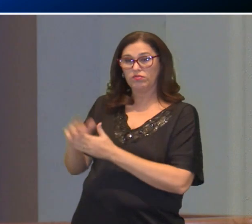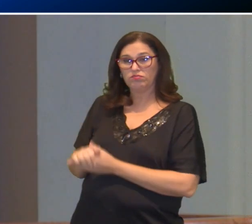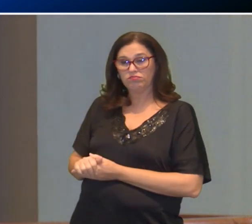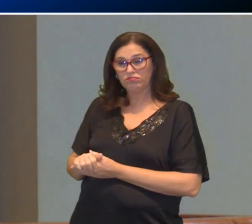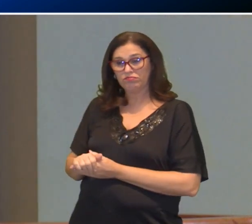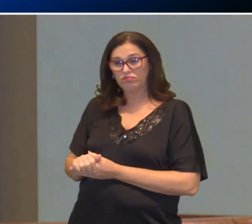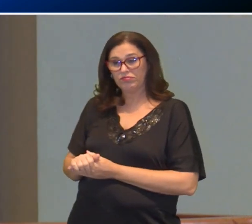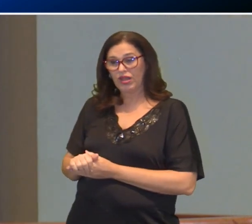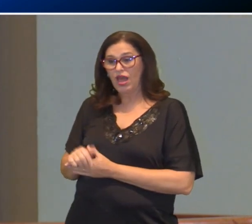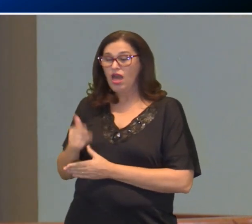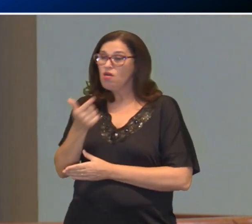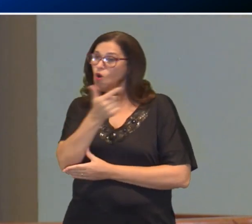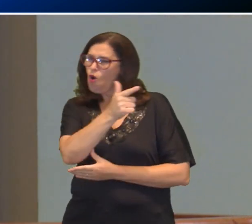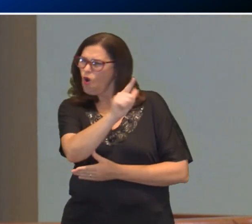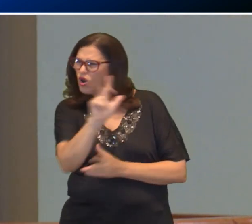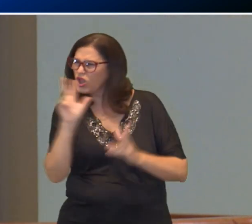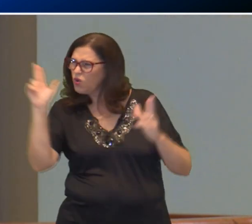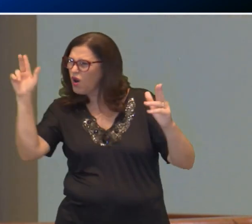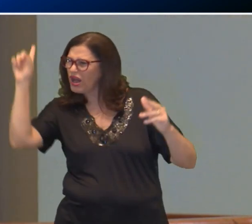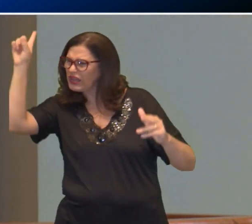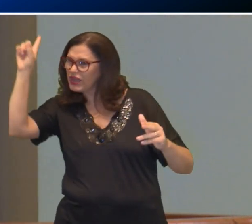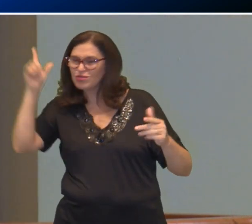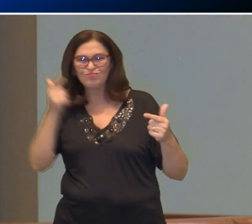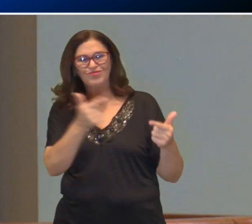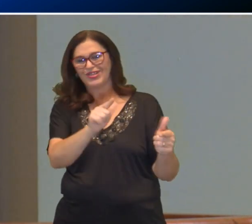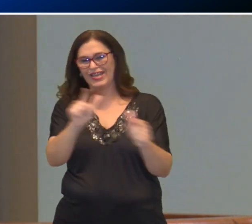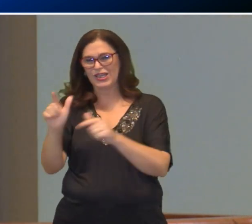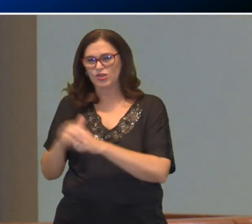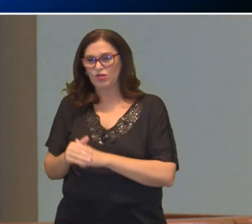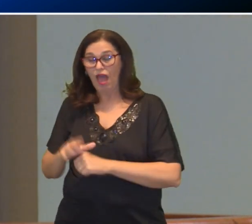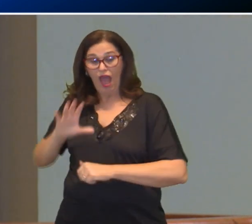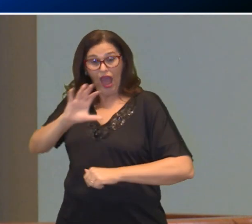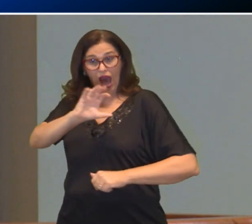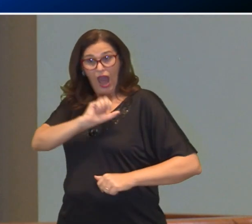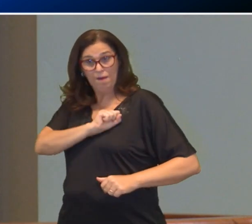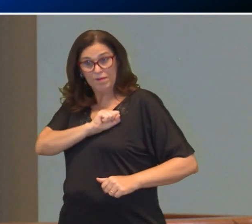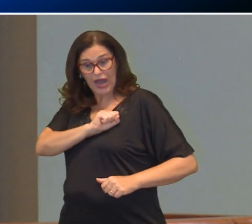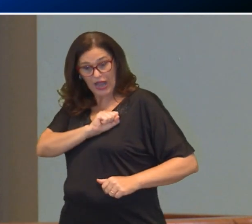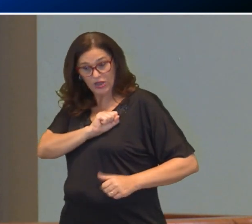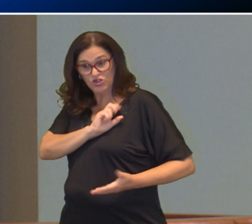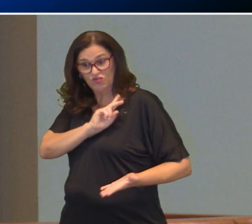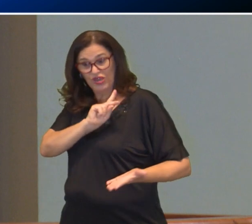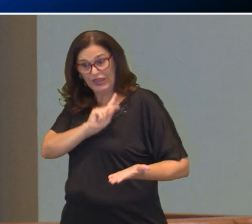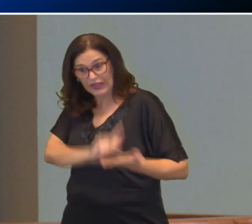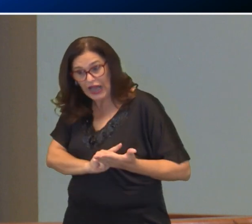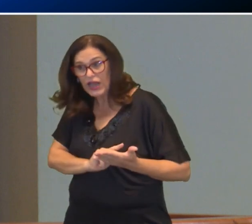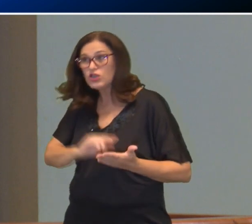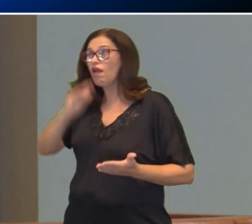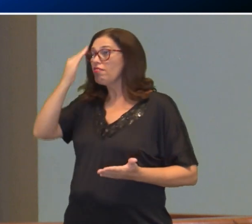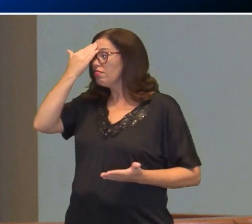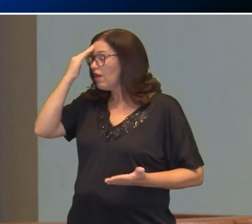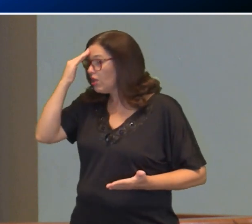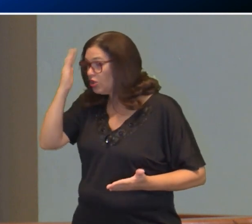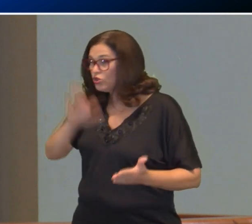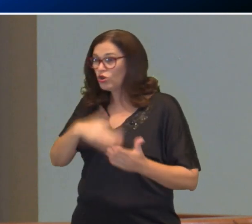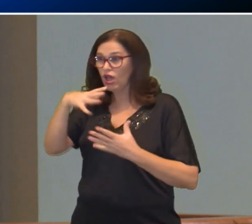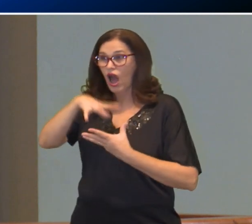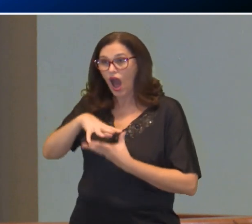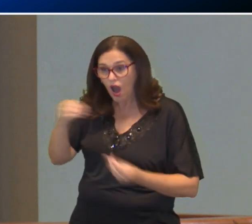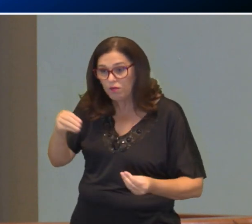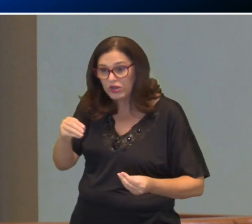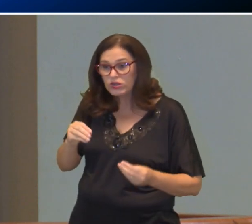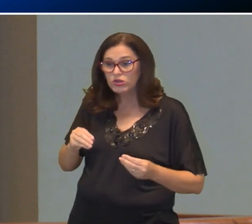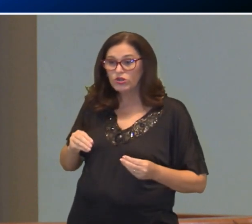há outro além dele, e que amá-lo de todo o coração e de todo o entendimento, de toda a alma e de todas